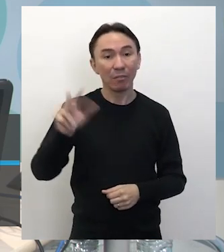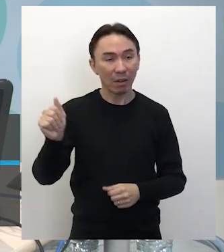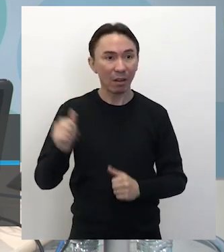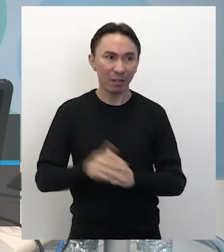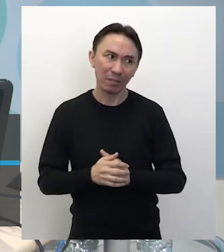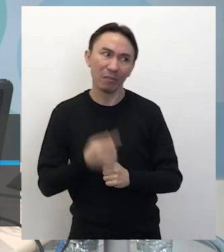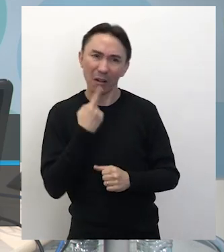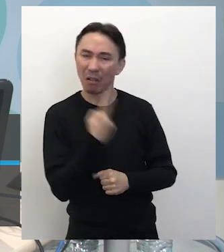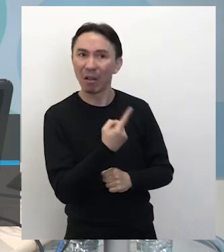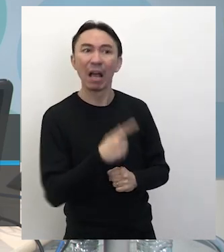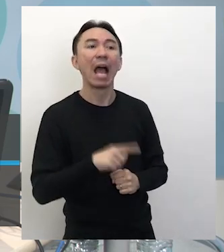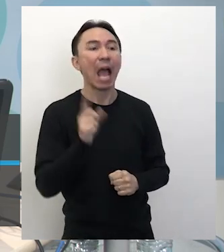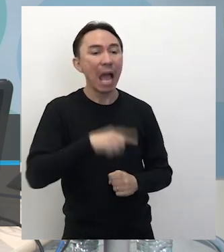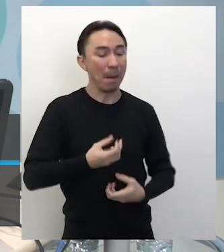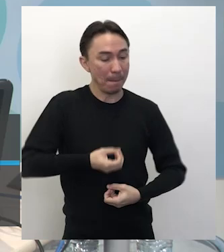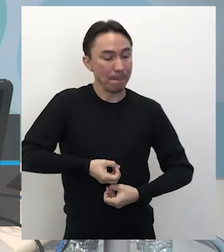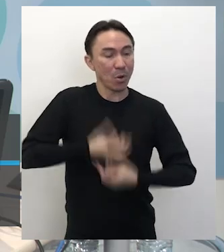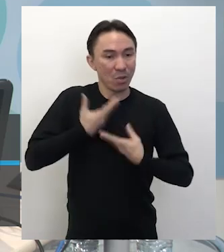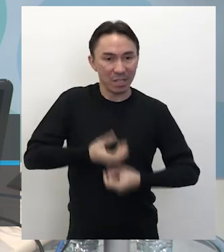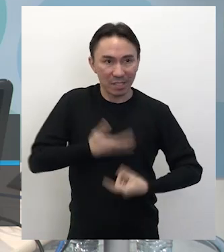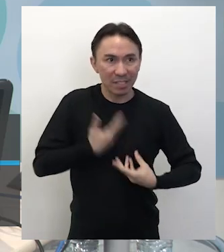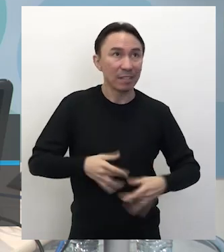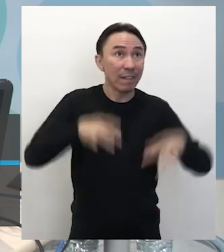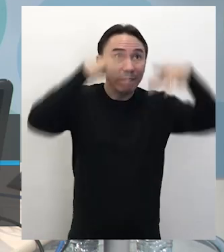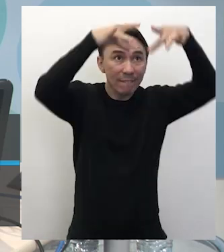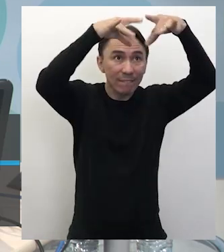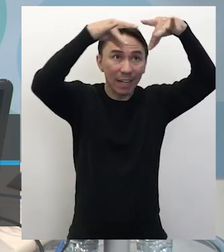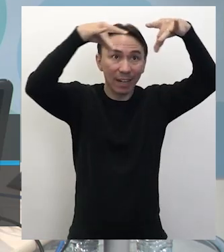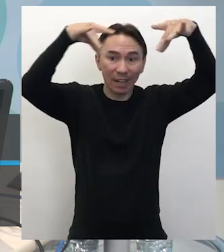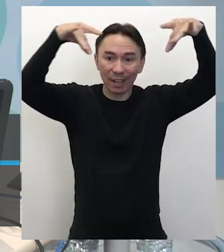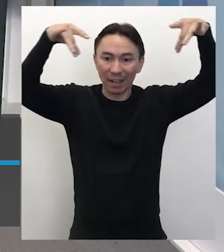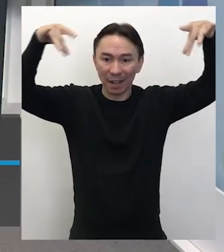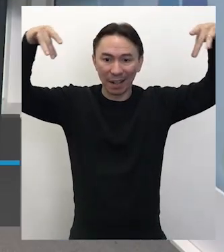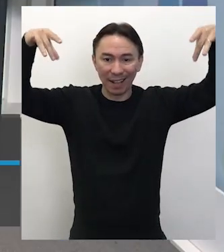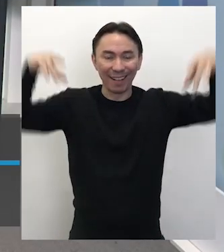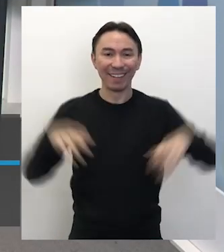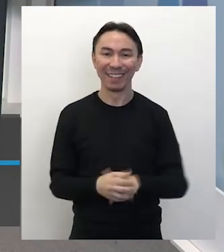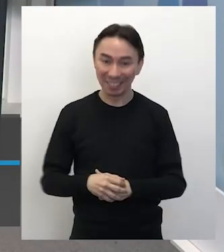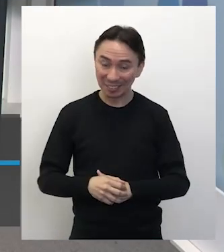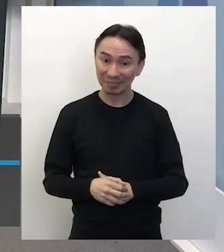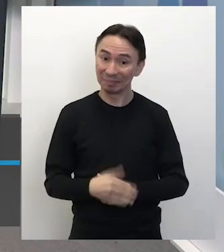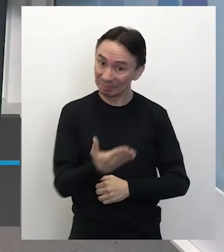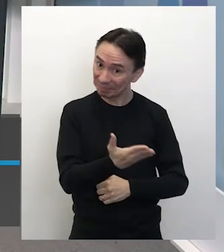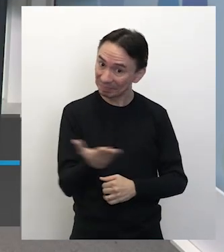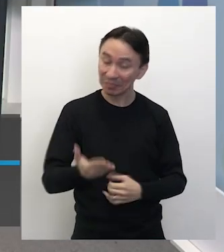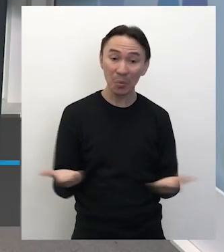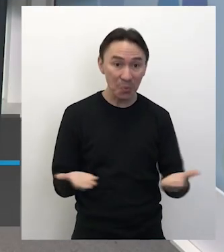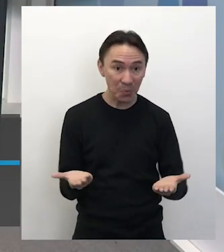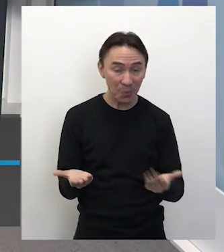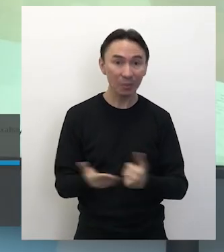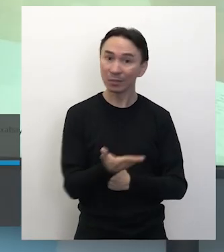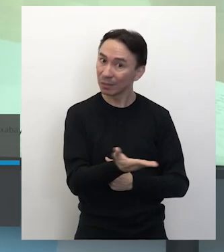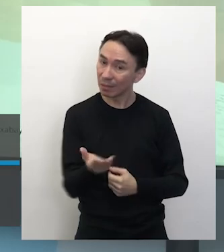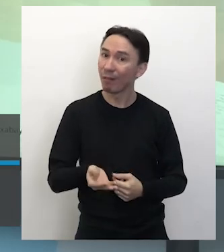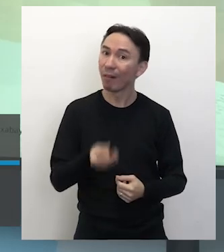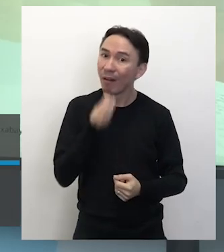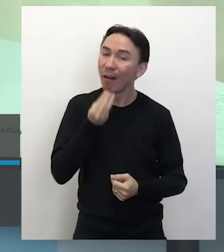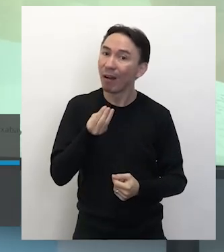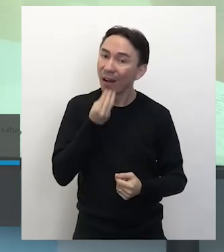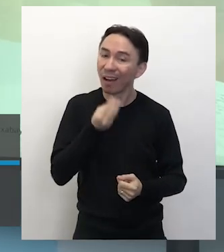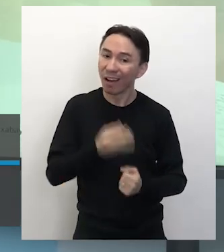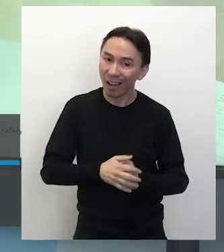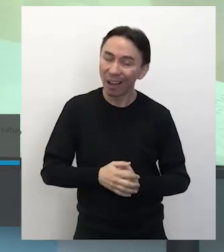no varal. Isso. E aí? Olha, então hoje é uma boa oportunidade para vocês conhecerem, viu? É